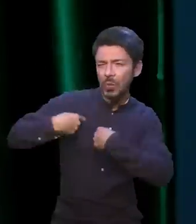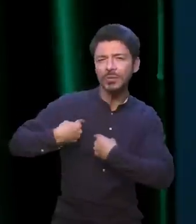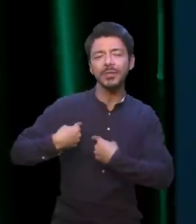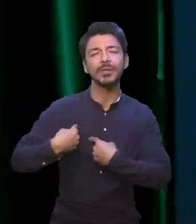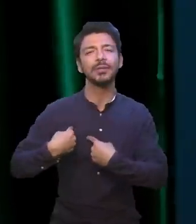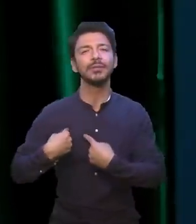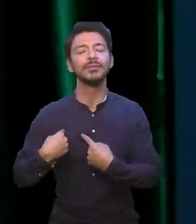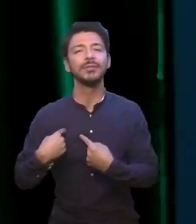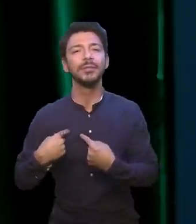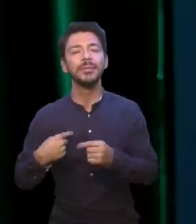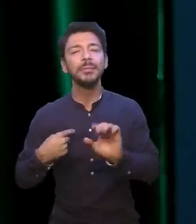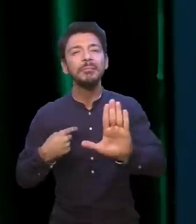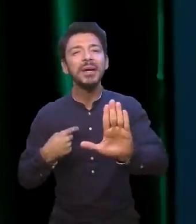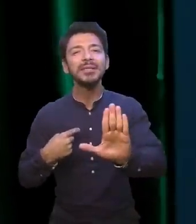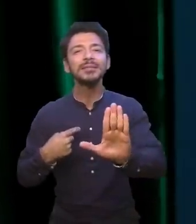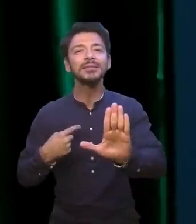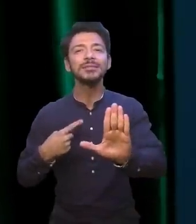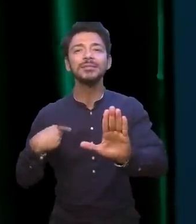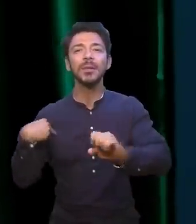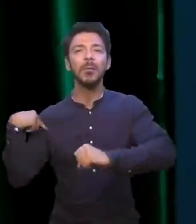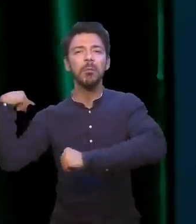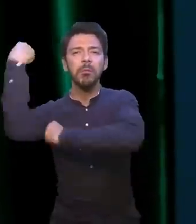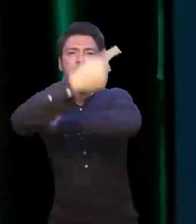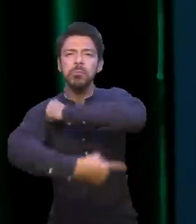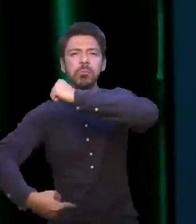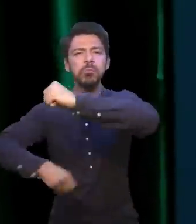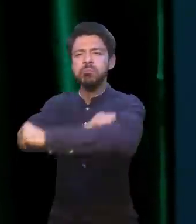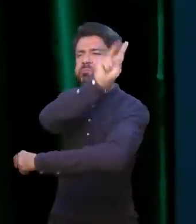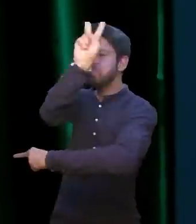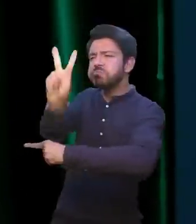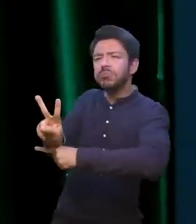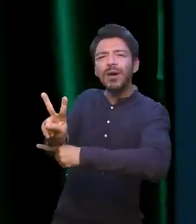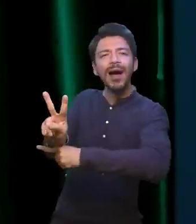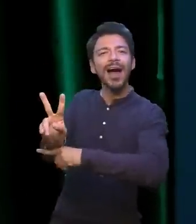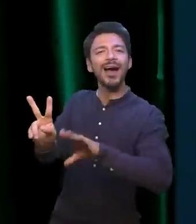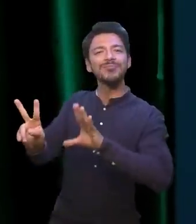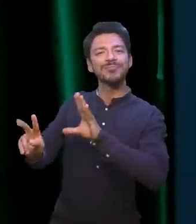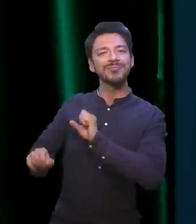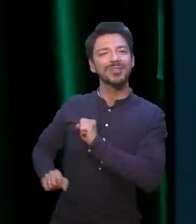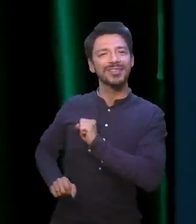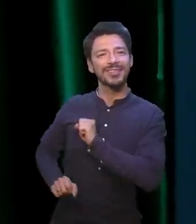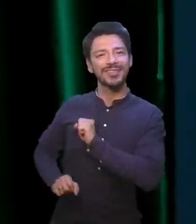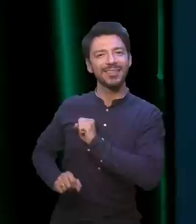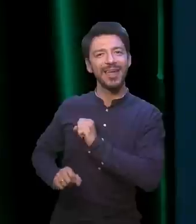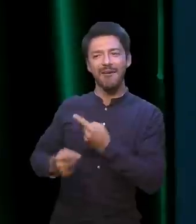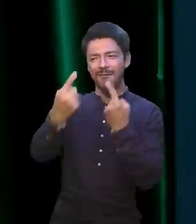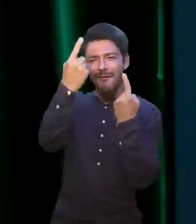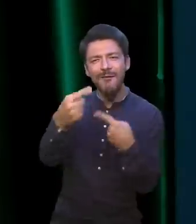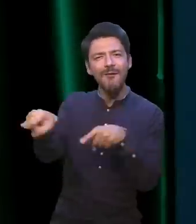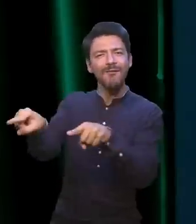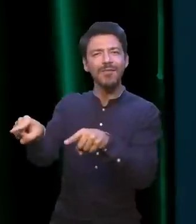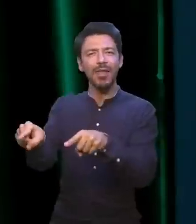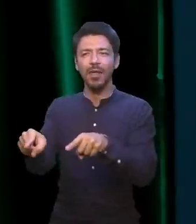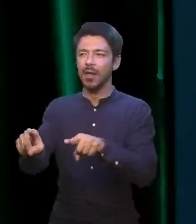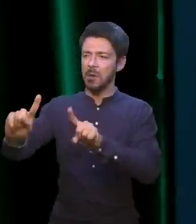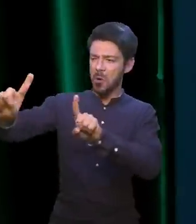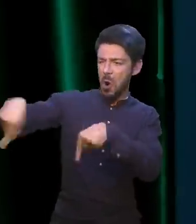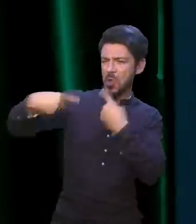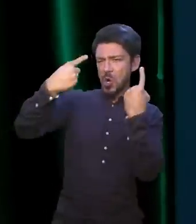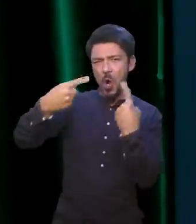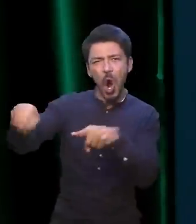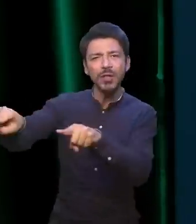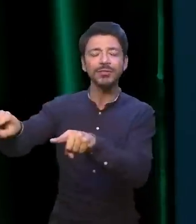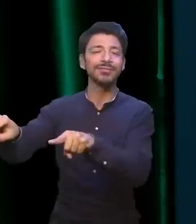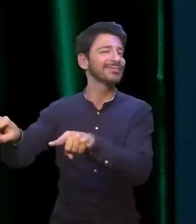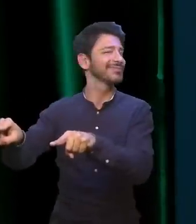vimos, e nós usamos o escudo do amor, que não reage, que não revida, que vai, inclusive,